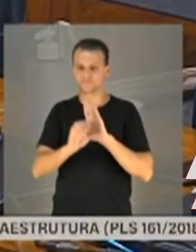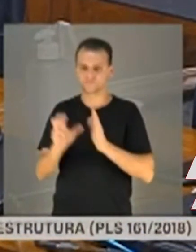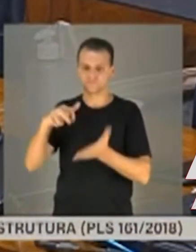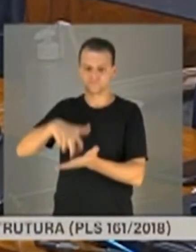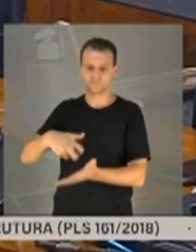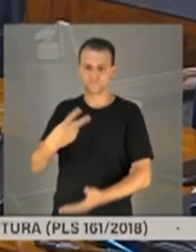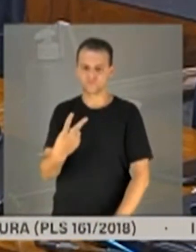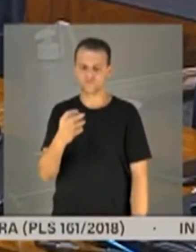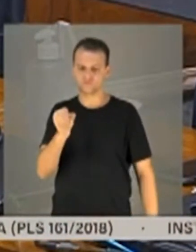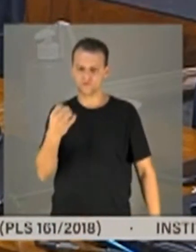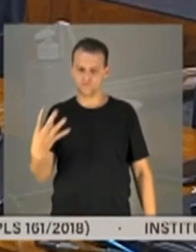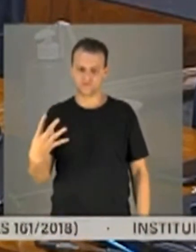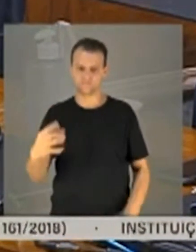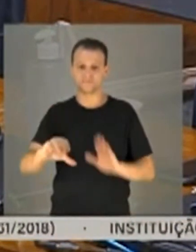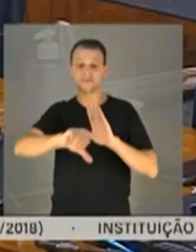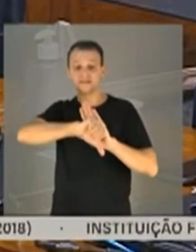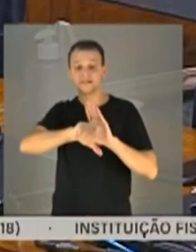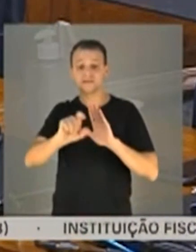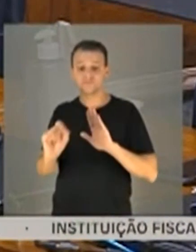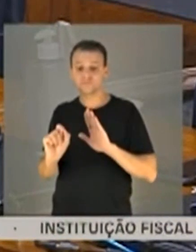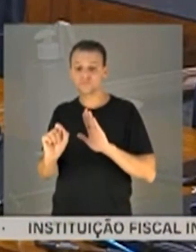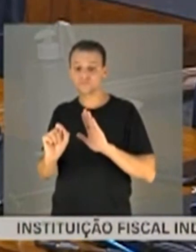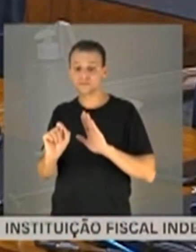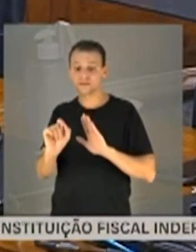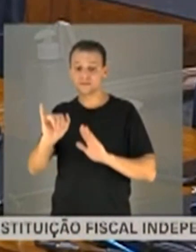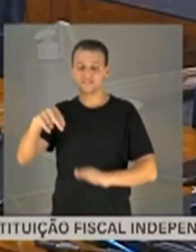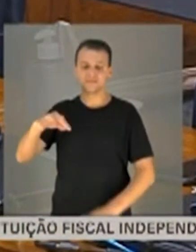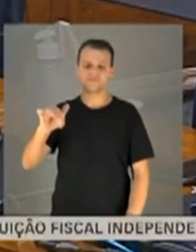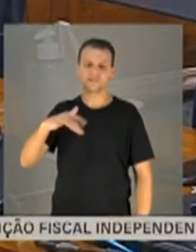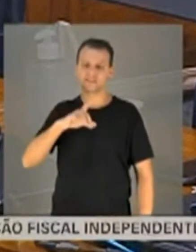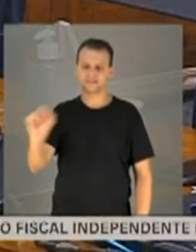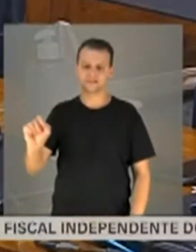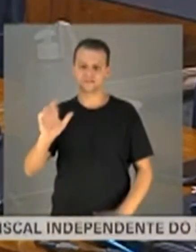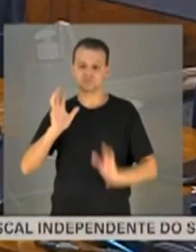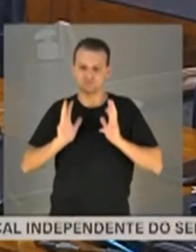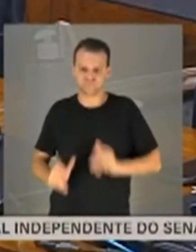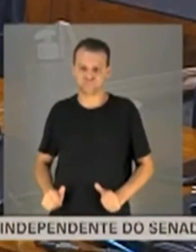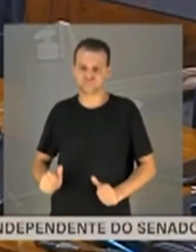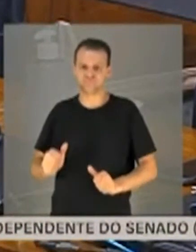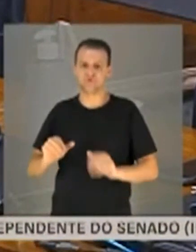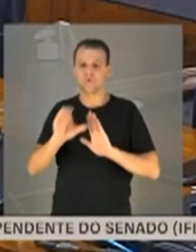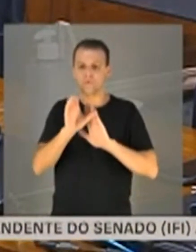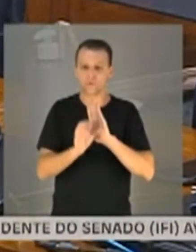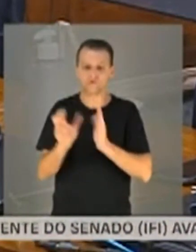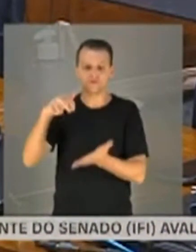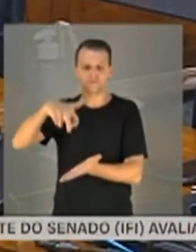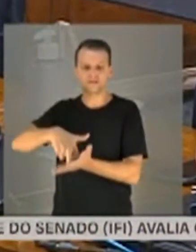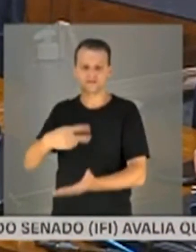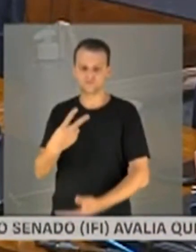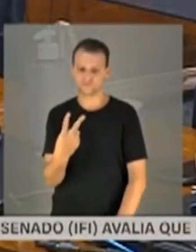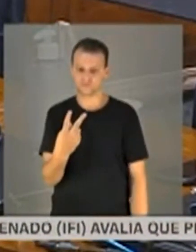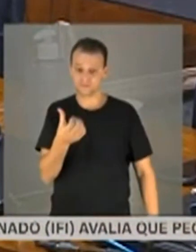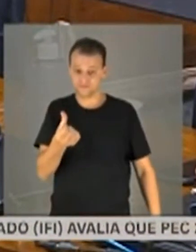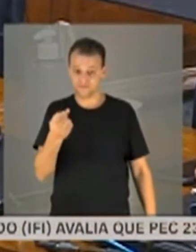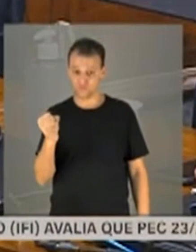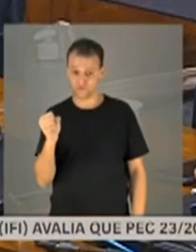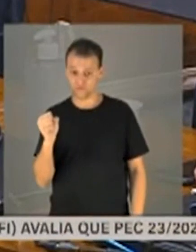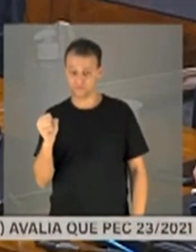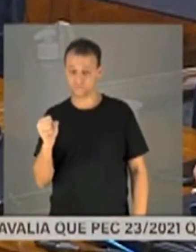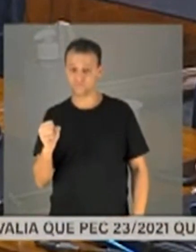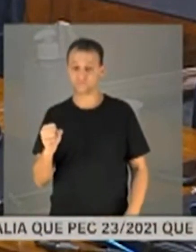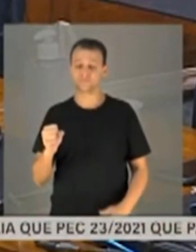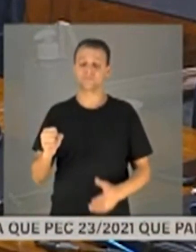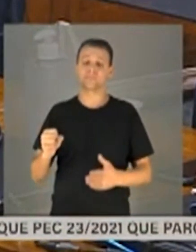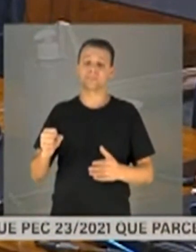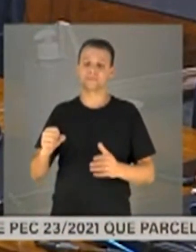penal 284 creme de infração de medida sanitária preventiva da Código Penal 268